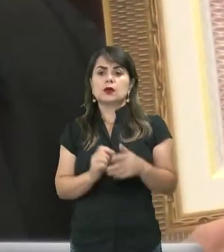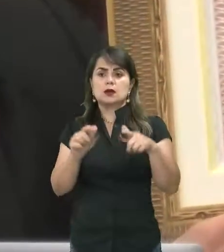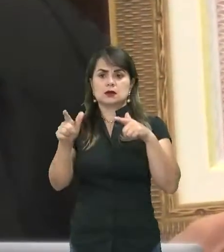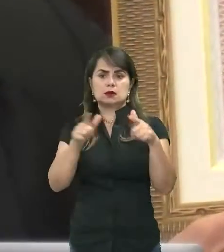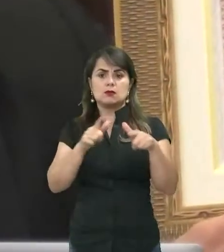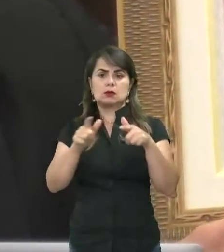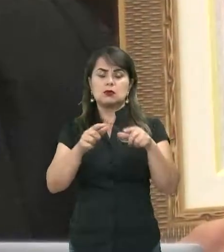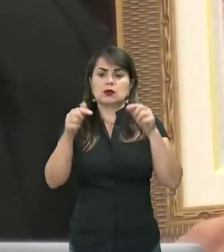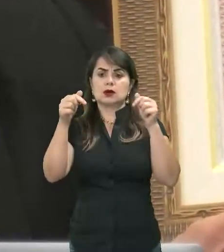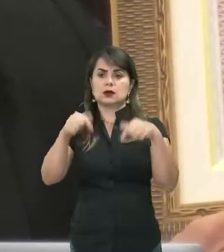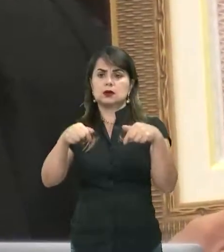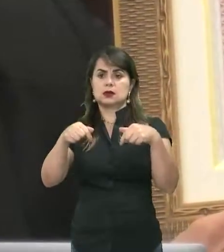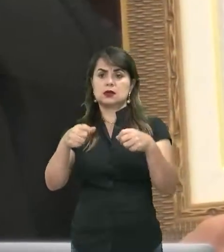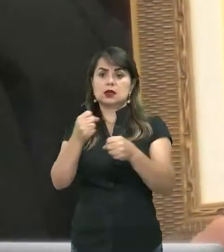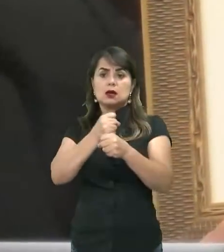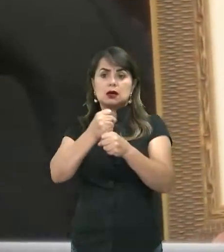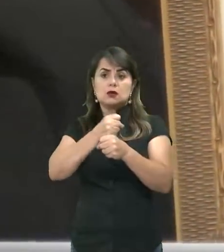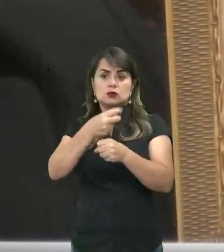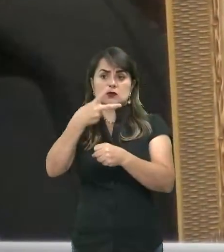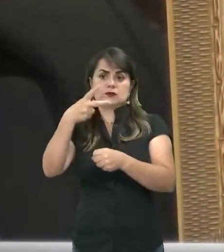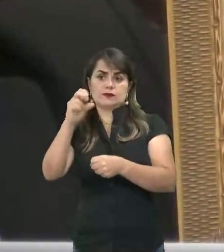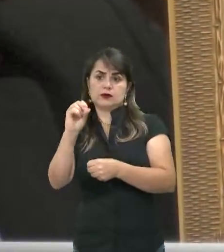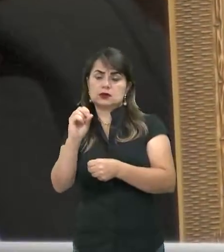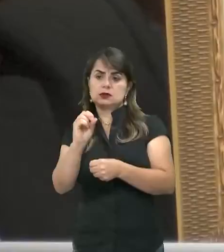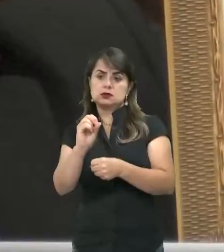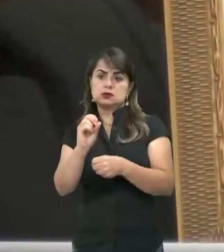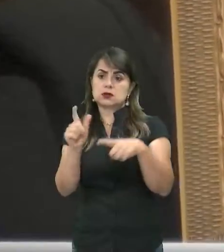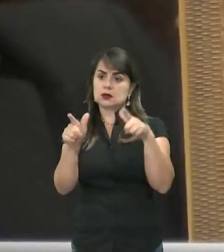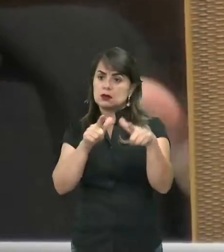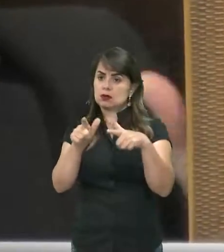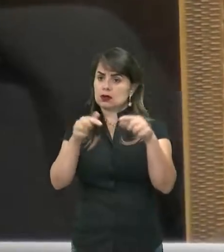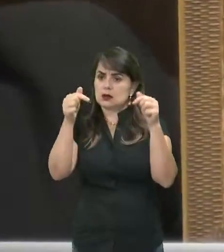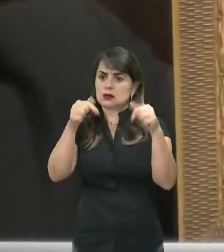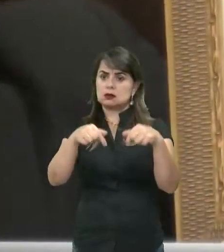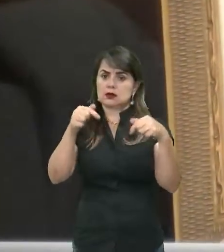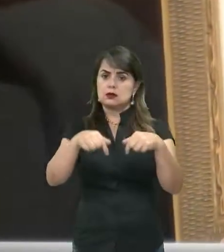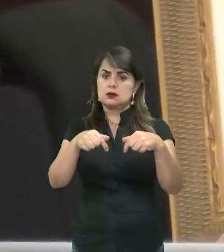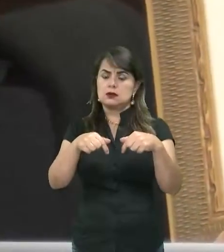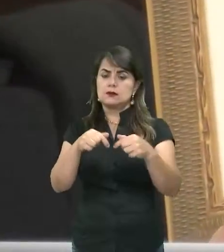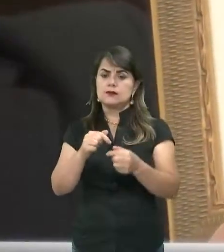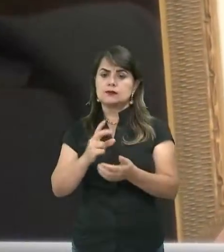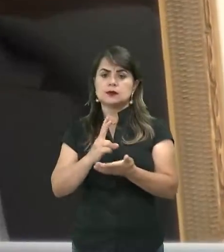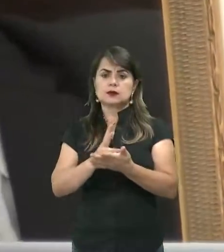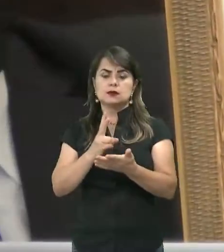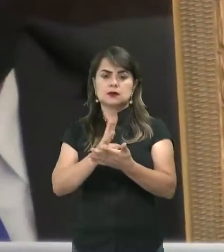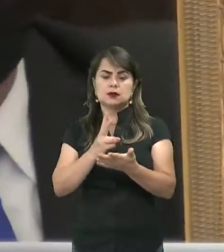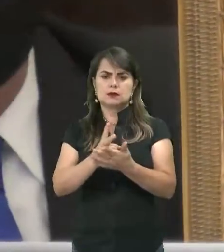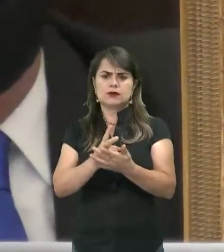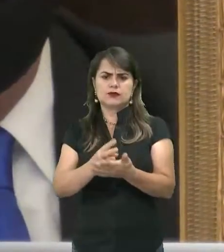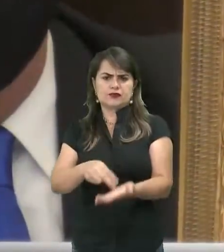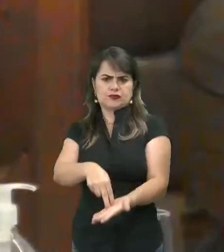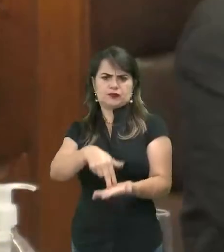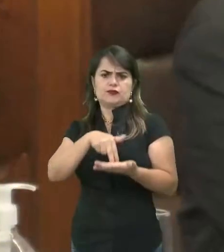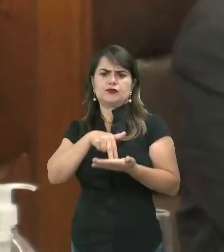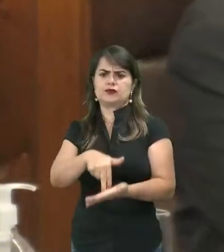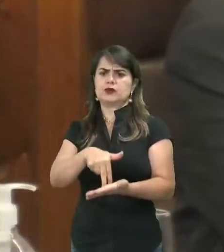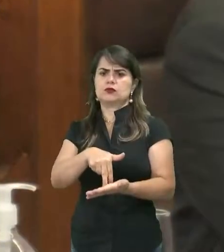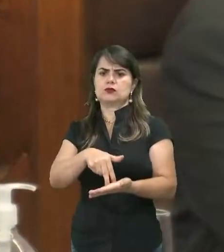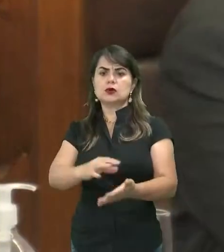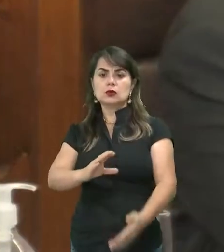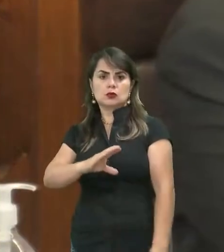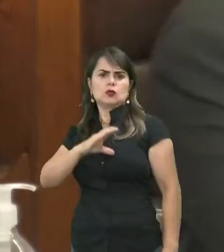ocupou esse parlamento e sempre com atuação firme e corajosa,